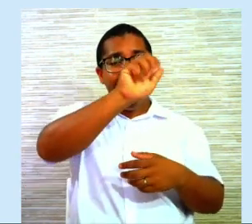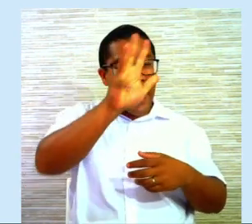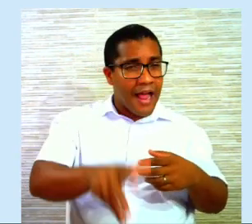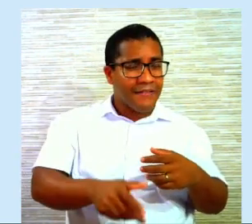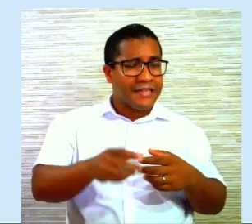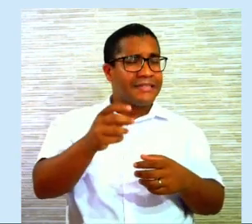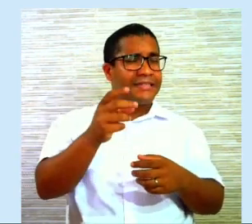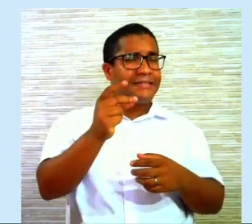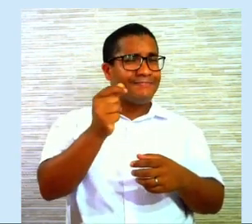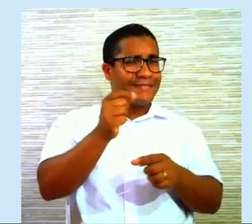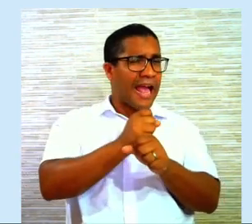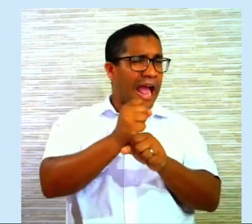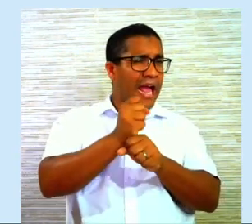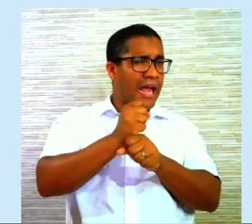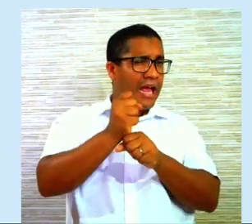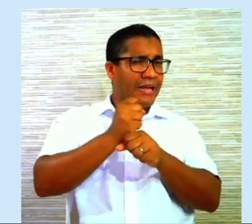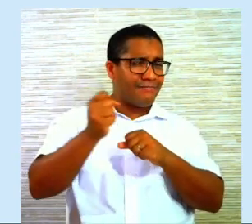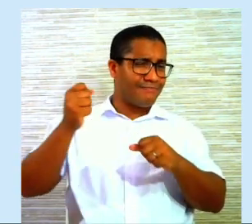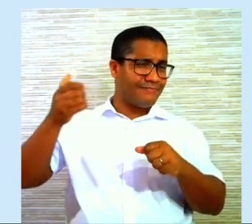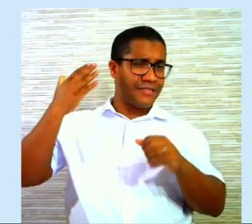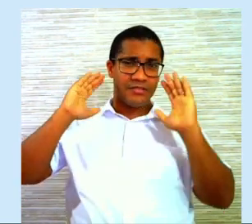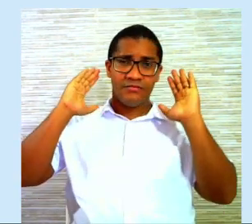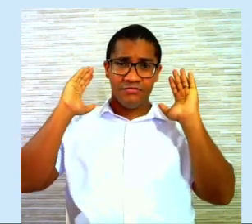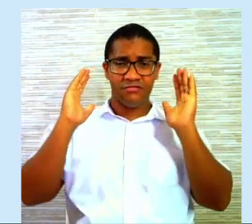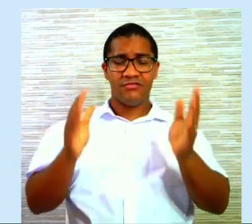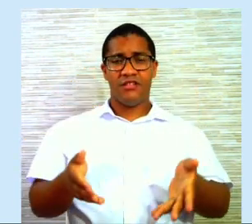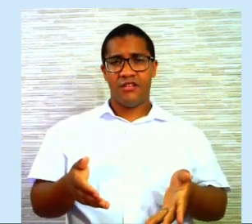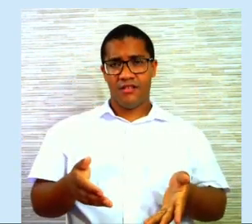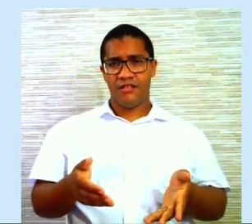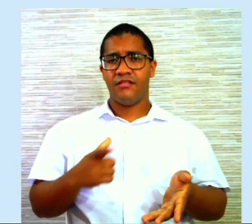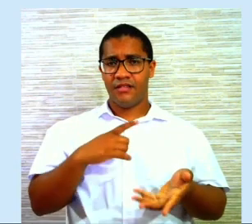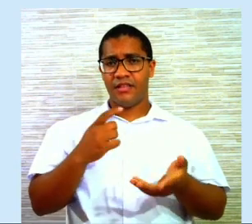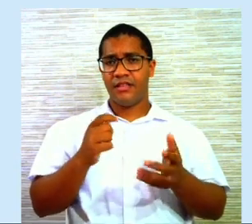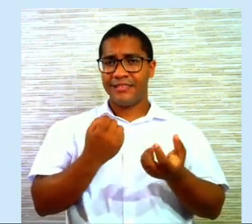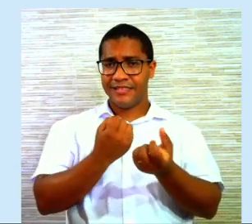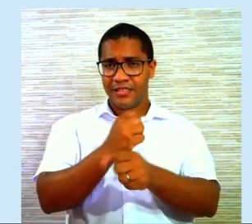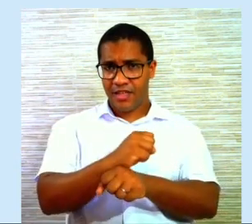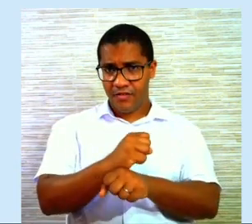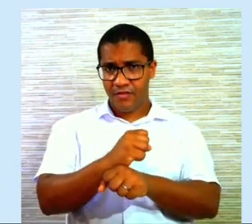mais remotos. Ou seja, em geral,